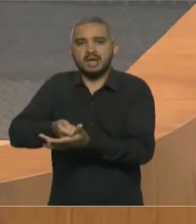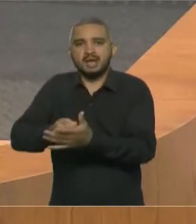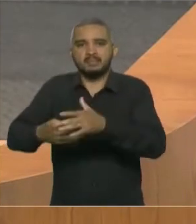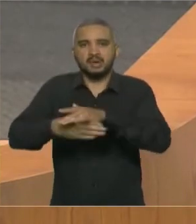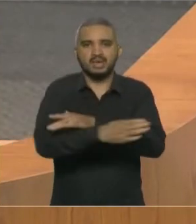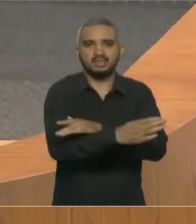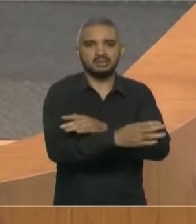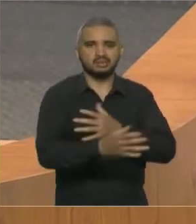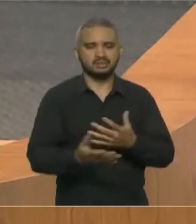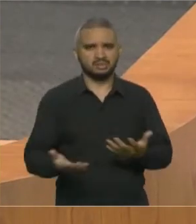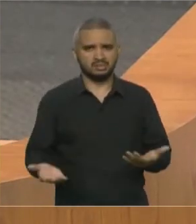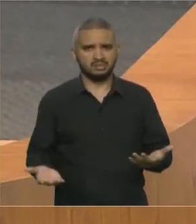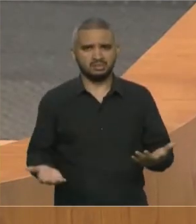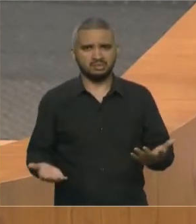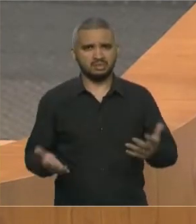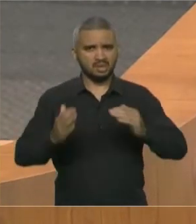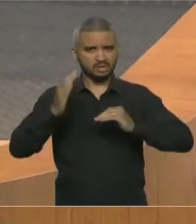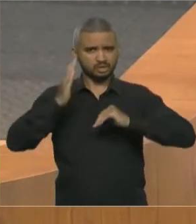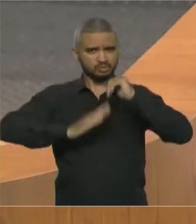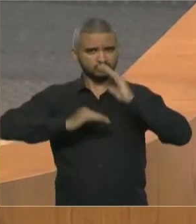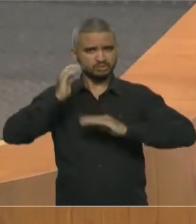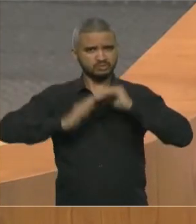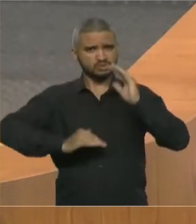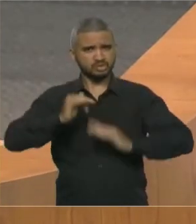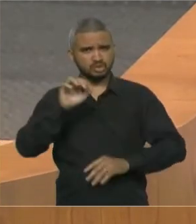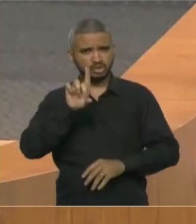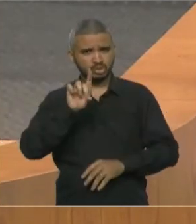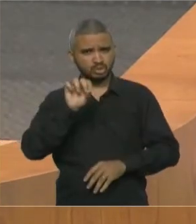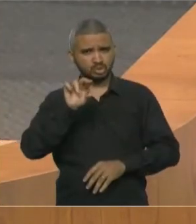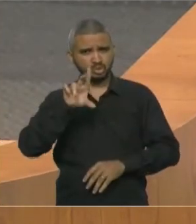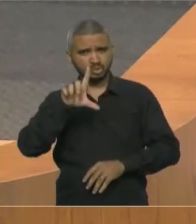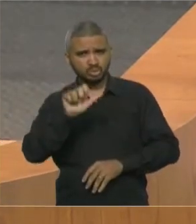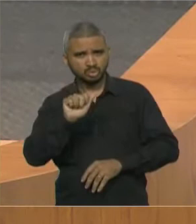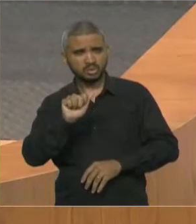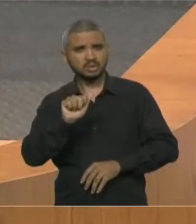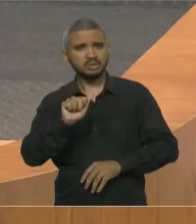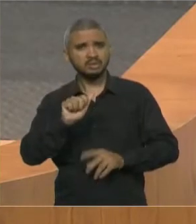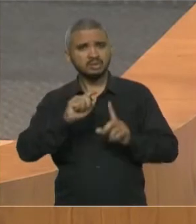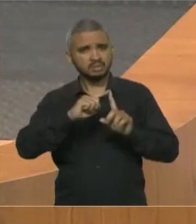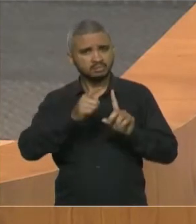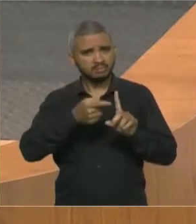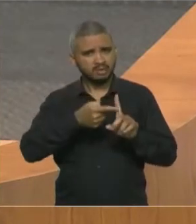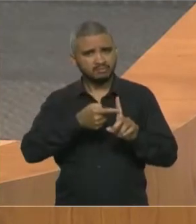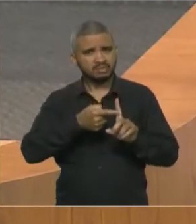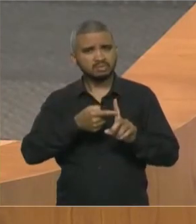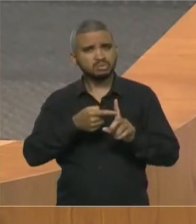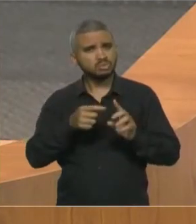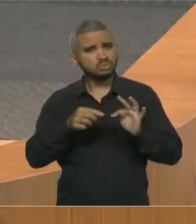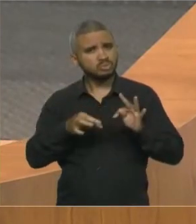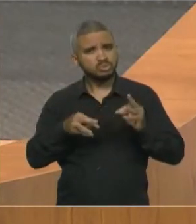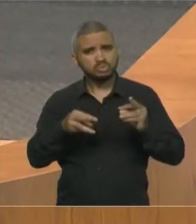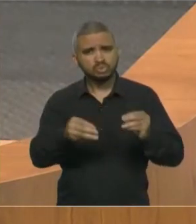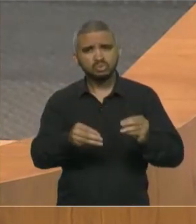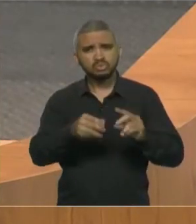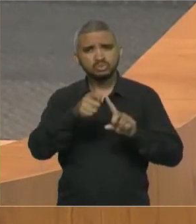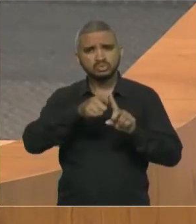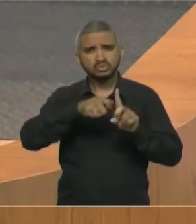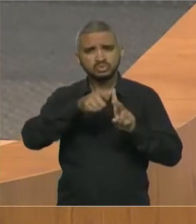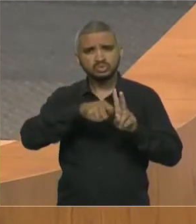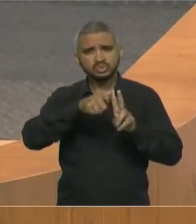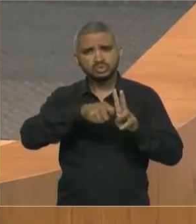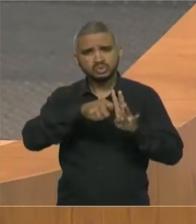instalações. Essas profissionais, elas muitas vezes acompanham a mulher durante todo o período gestacional, estabelecem um